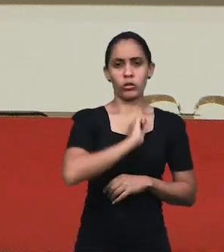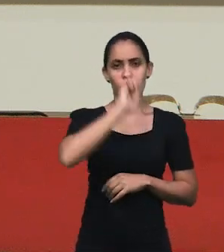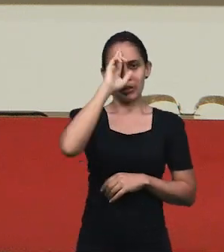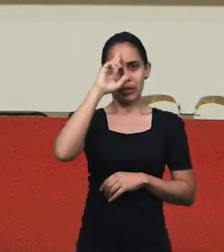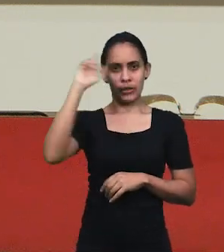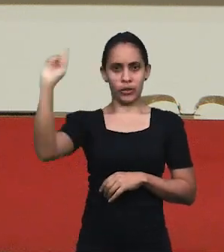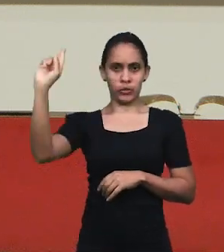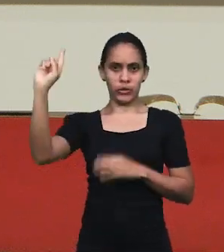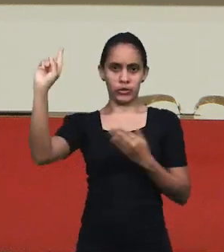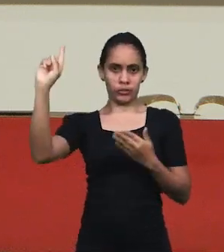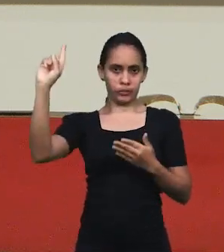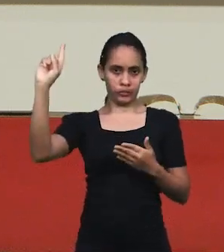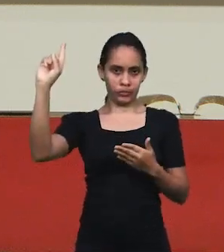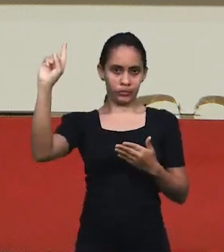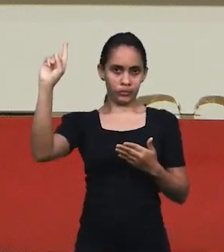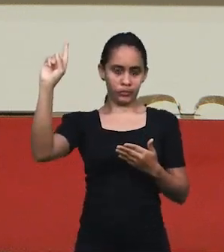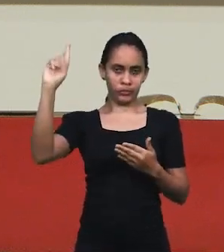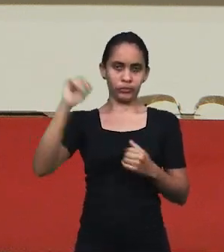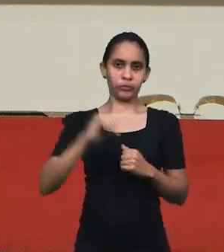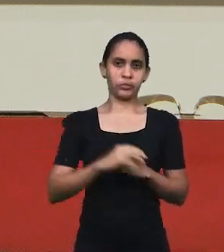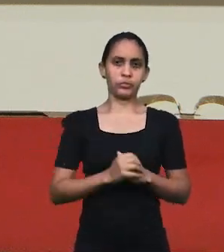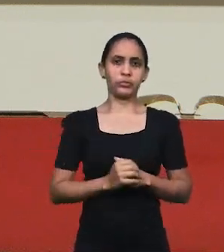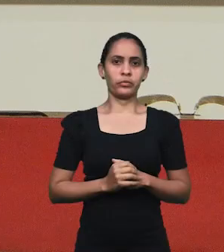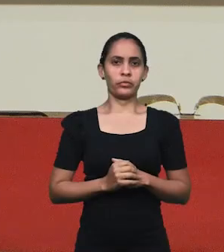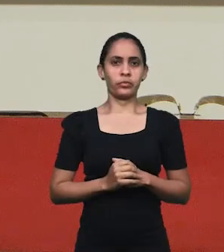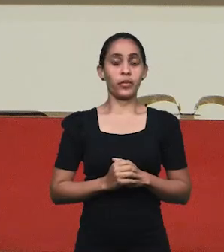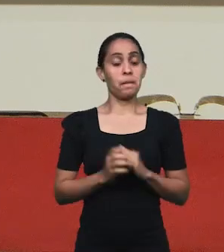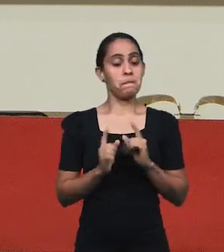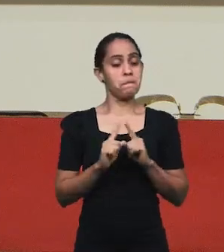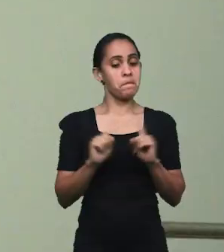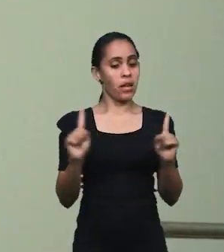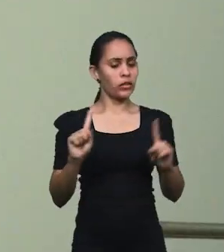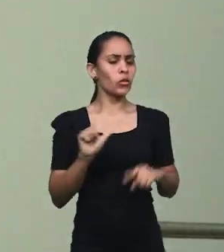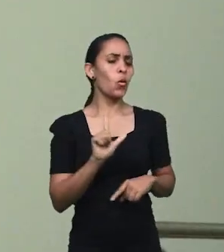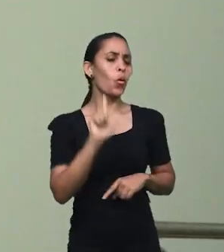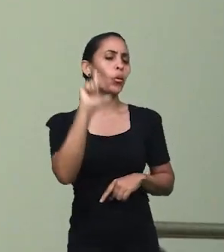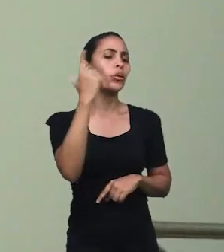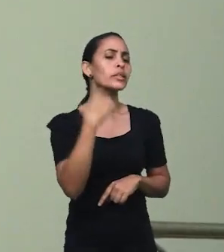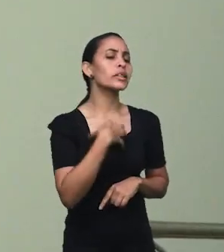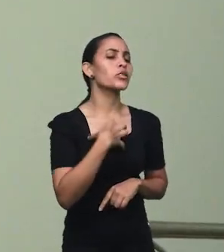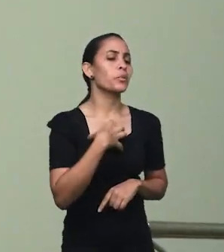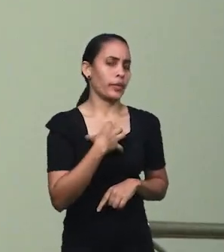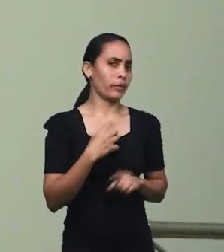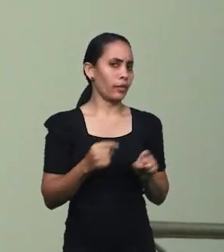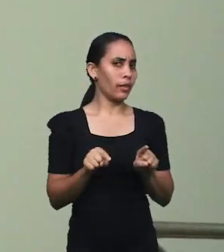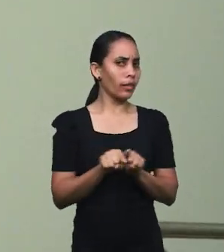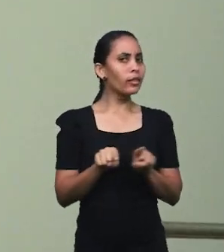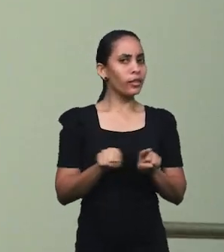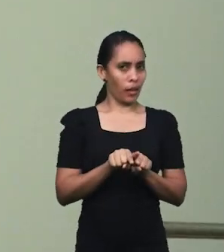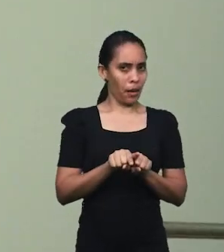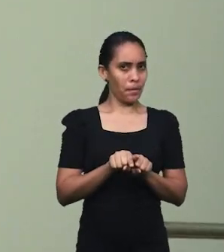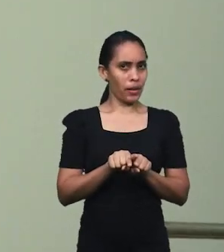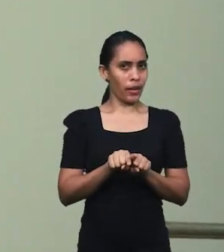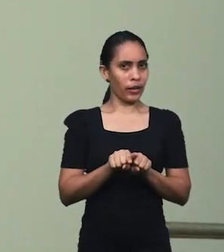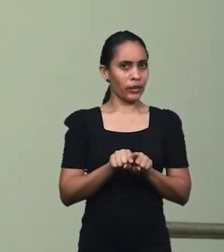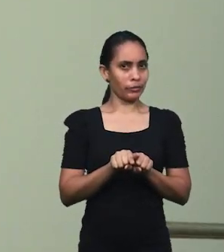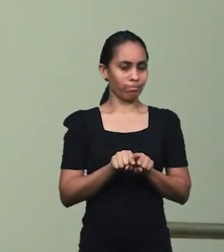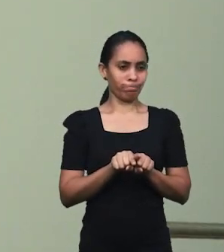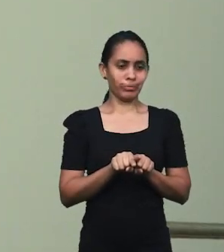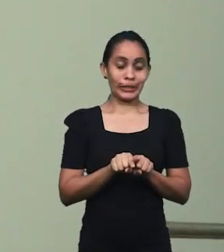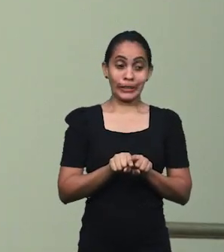Mas há um outro sentimento também, talvez por detrás desse júbilo todo, que é justo, que é digno,